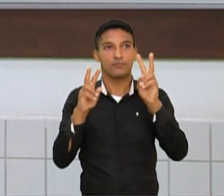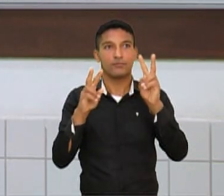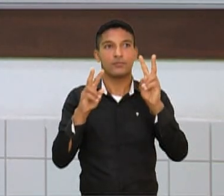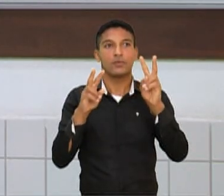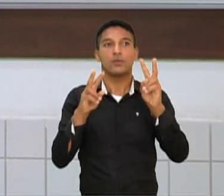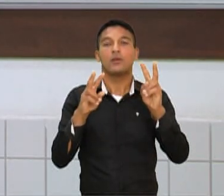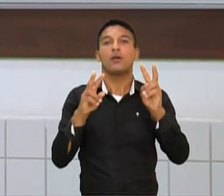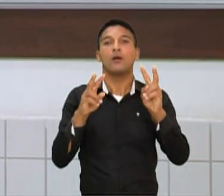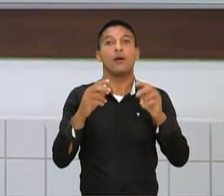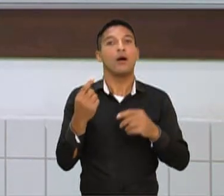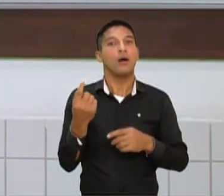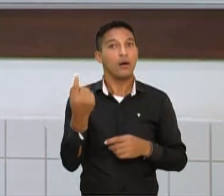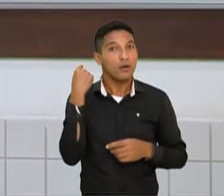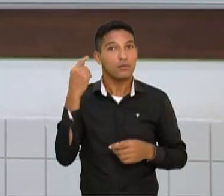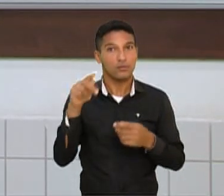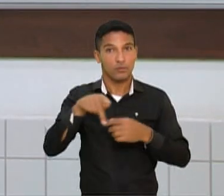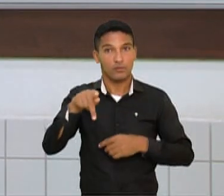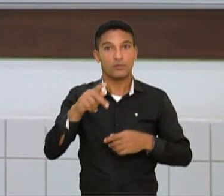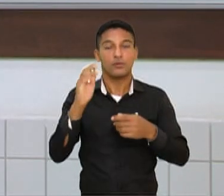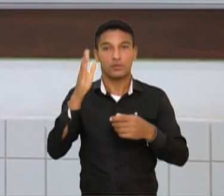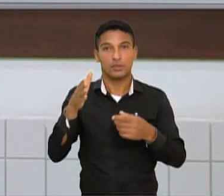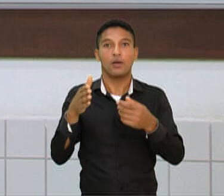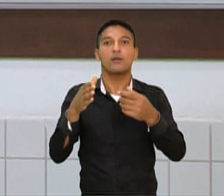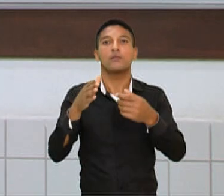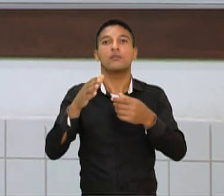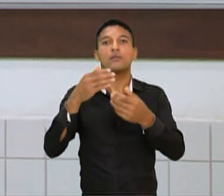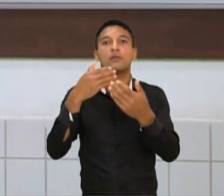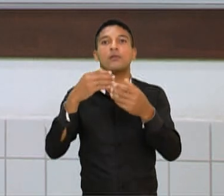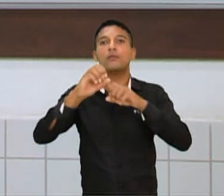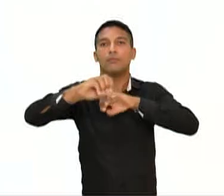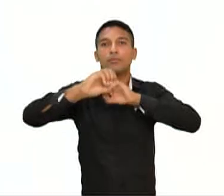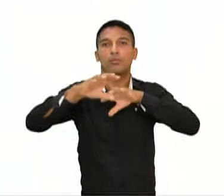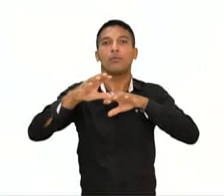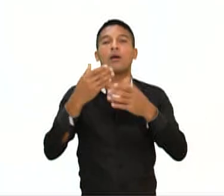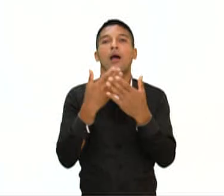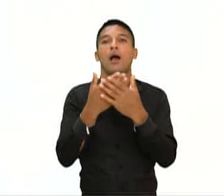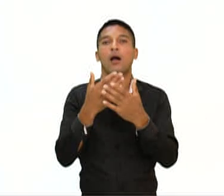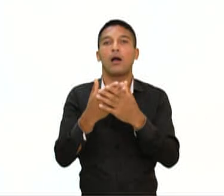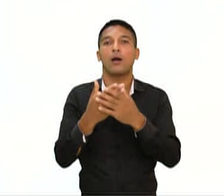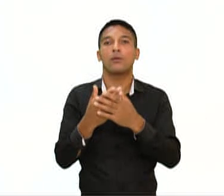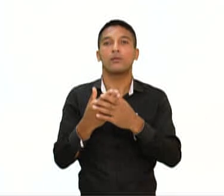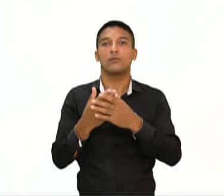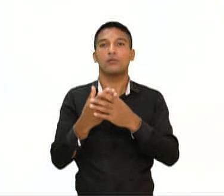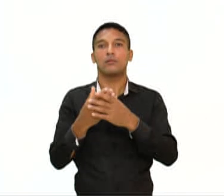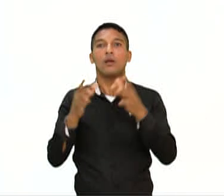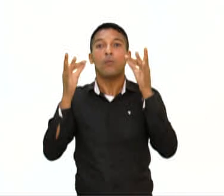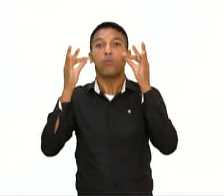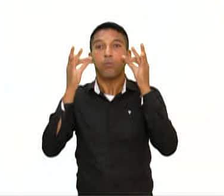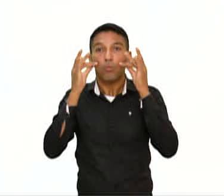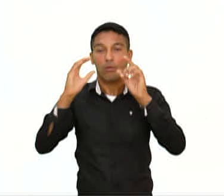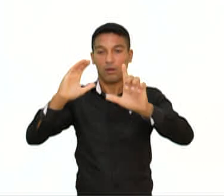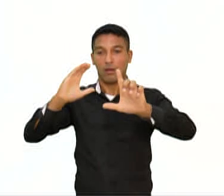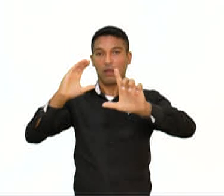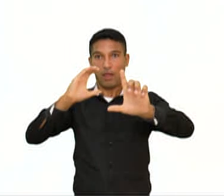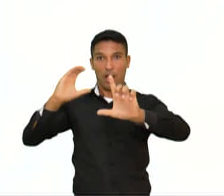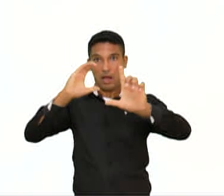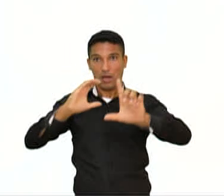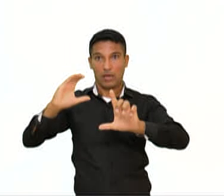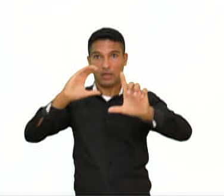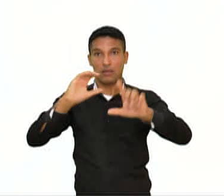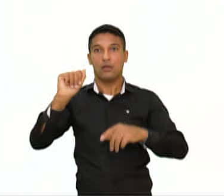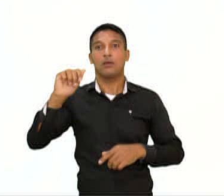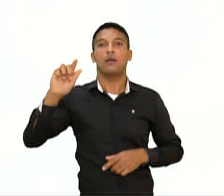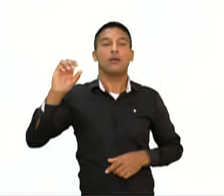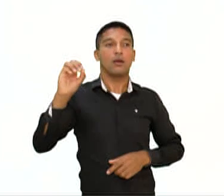Notem, pessoal, as disciplinas de física e biologia não estão tão distantes assim, quanto e também de química também está bem junto da gente quando a gente fala